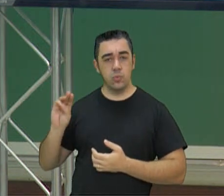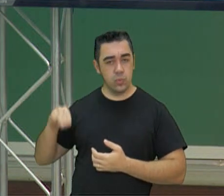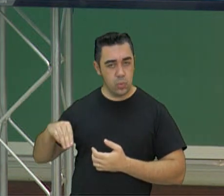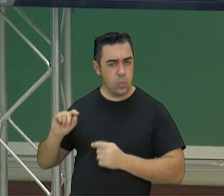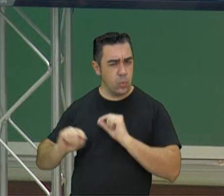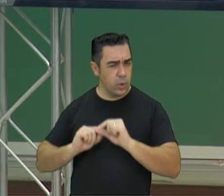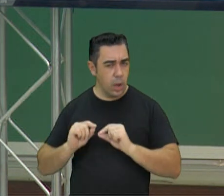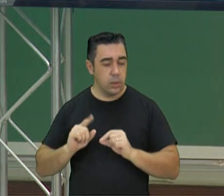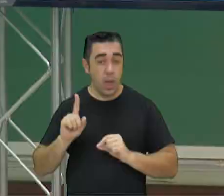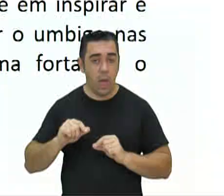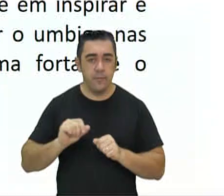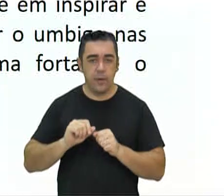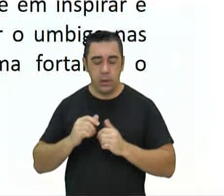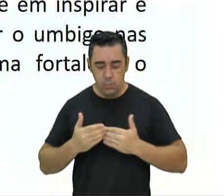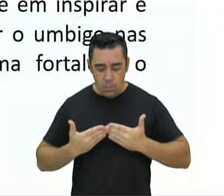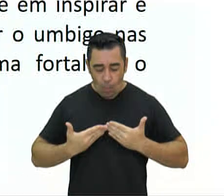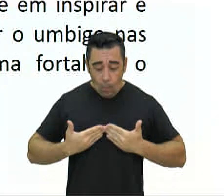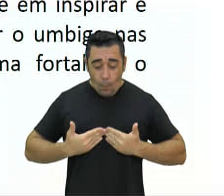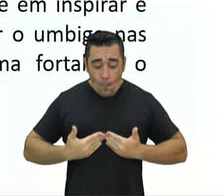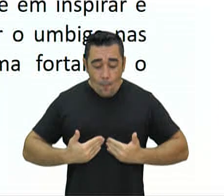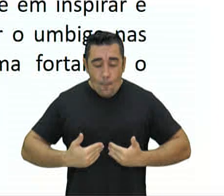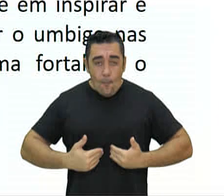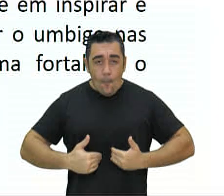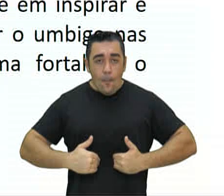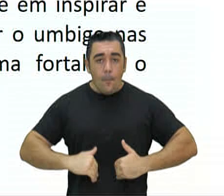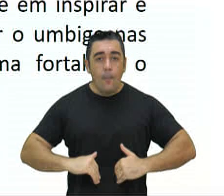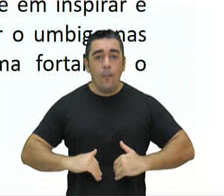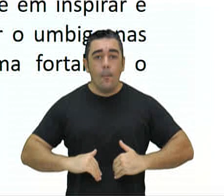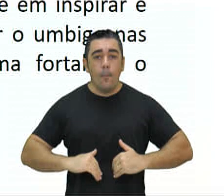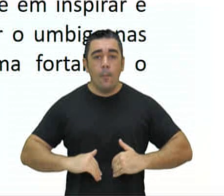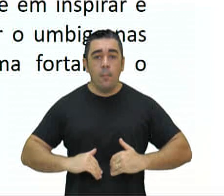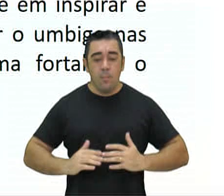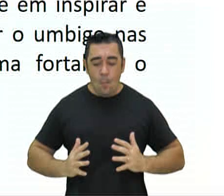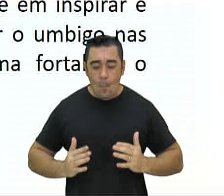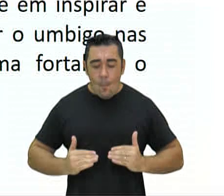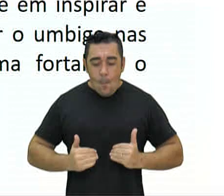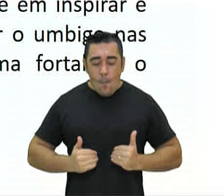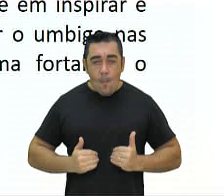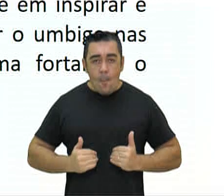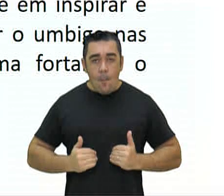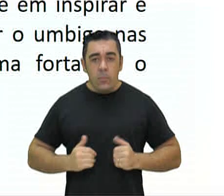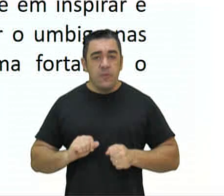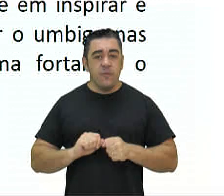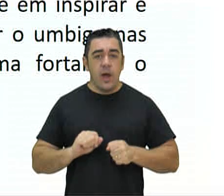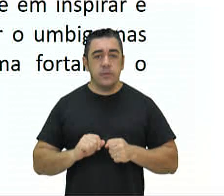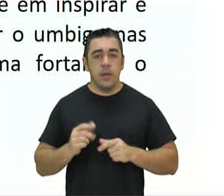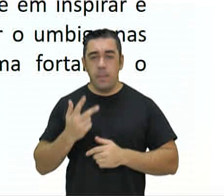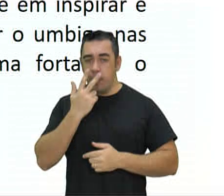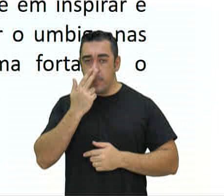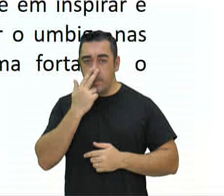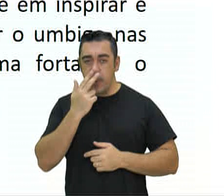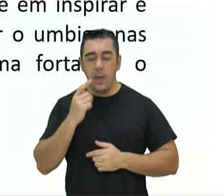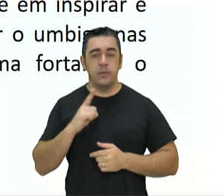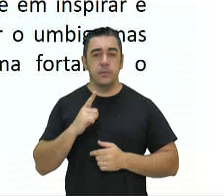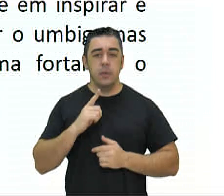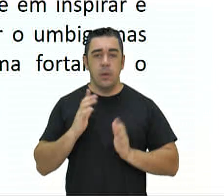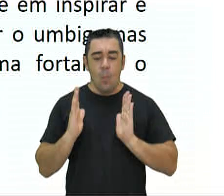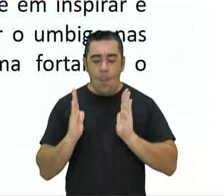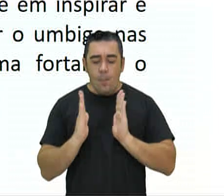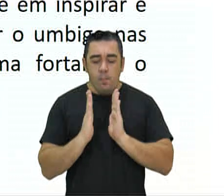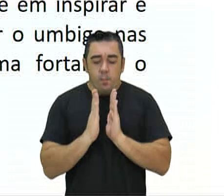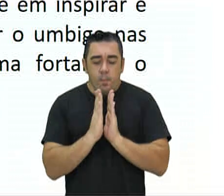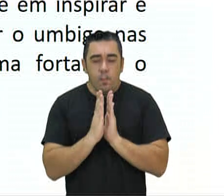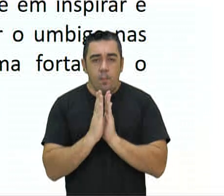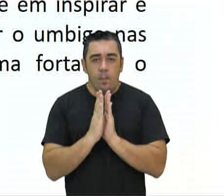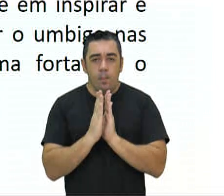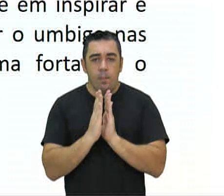uma técnica de respiração que consiste em inspirar e puxar o abdômen para dentro, como se quisesse encostar o umbigo nas costas para